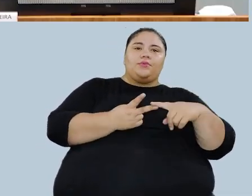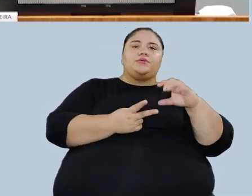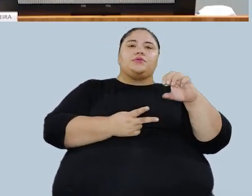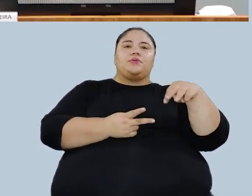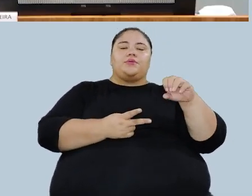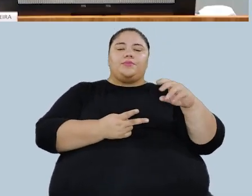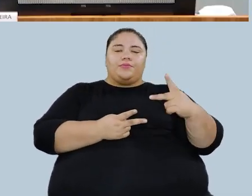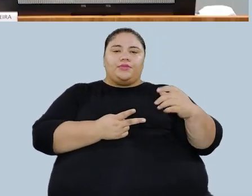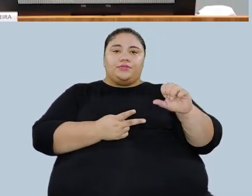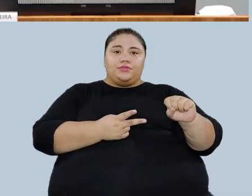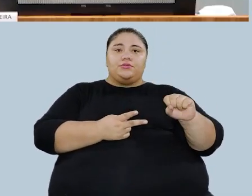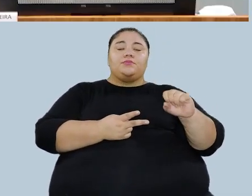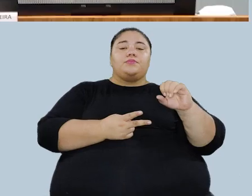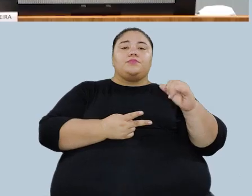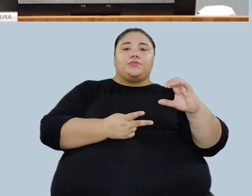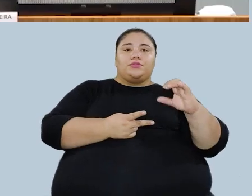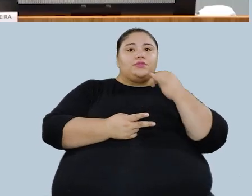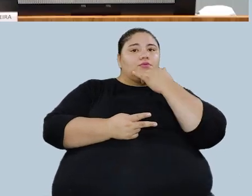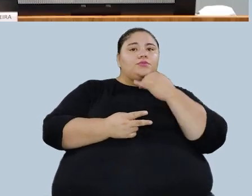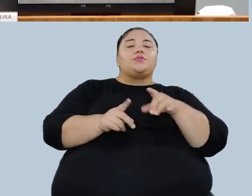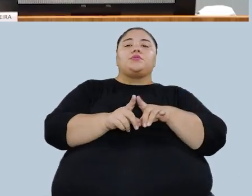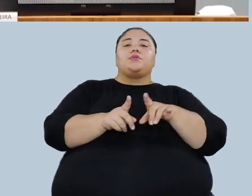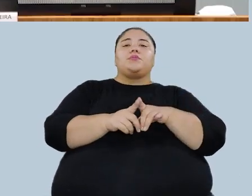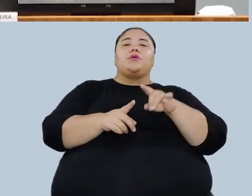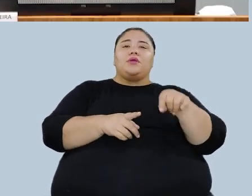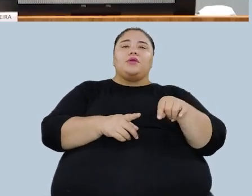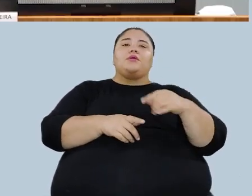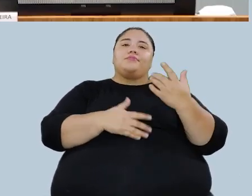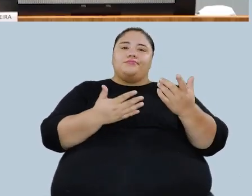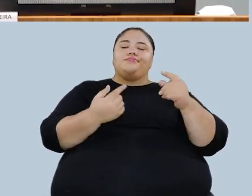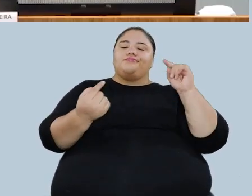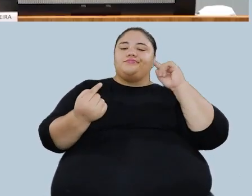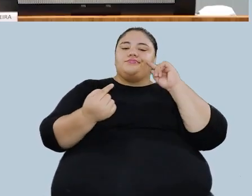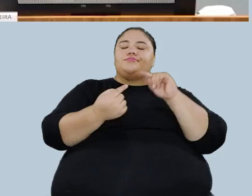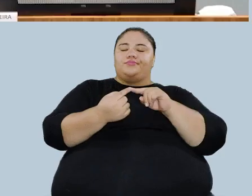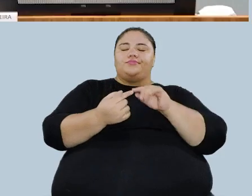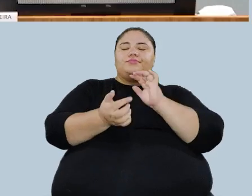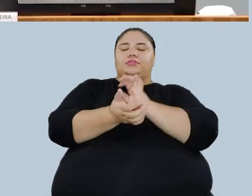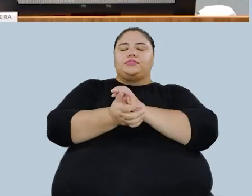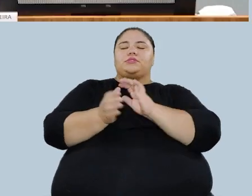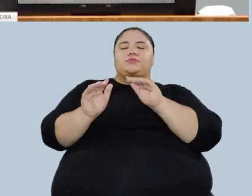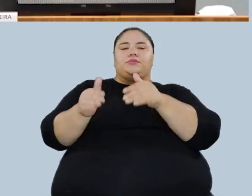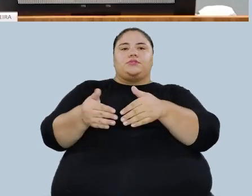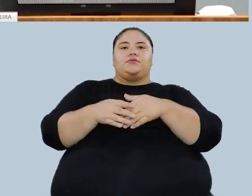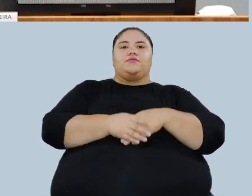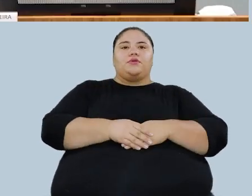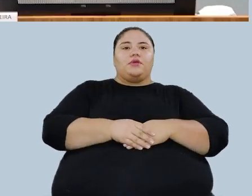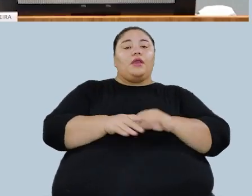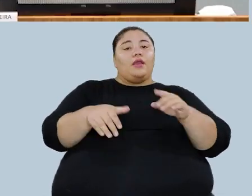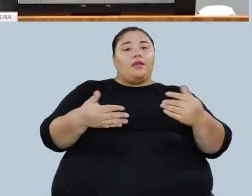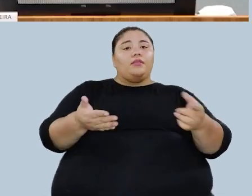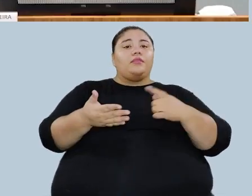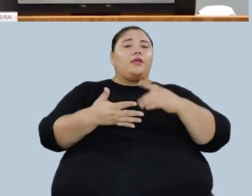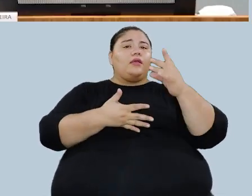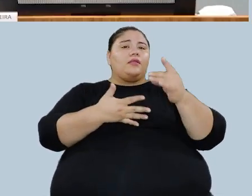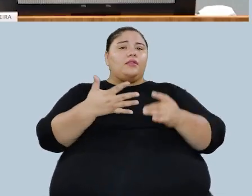Então, essas entidades, elas estão submetidas a esse tratamento específico. E aí vem o dado.